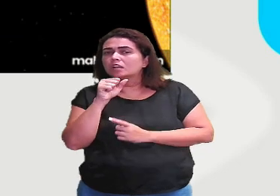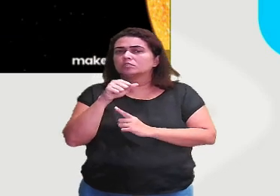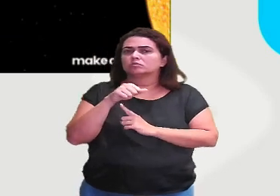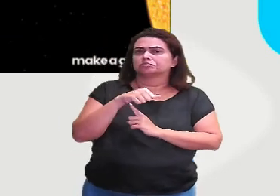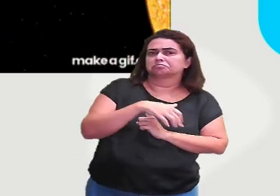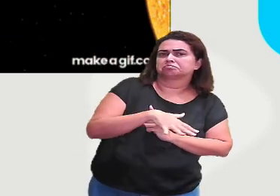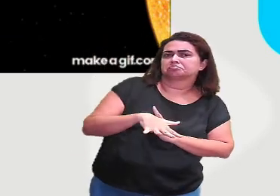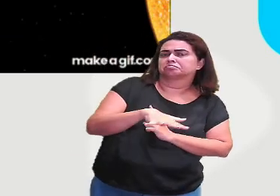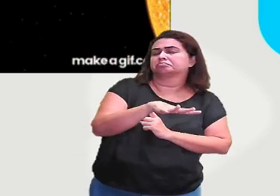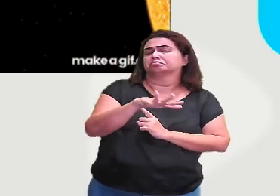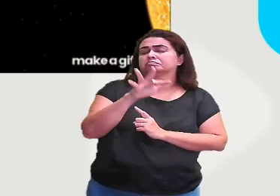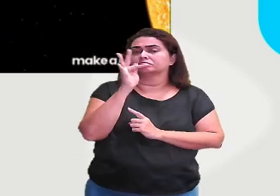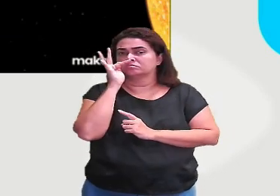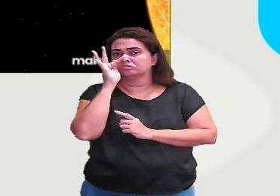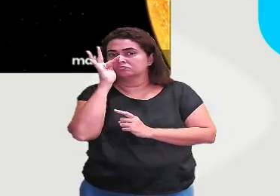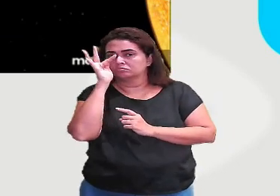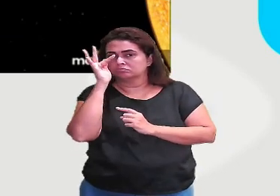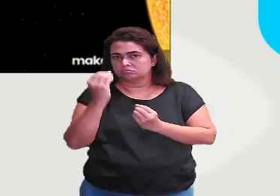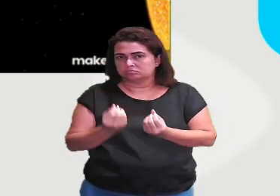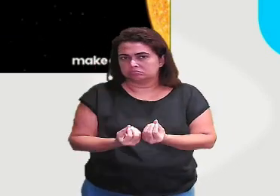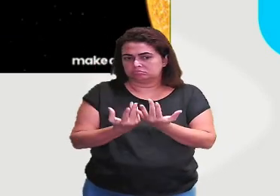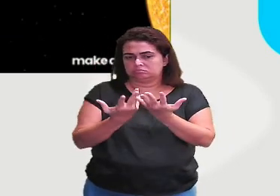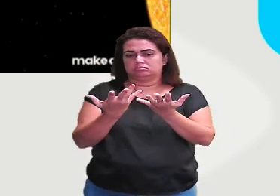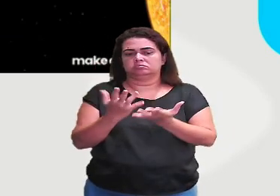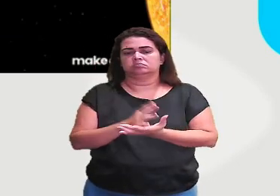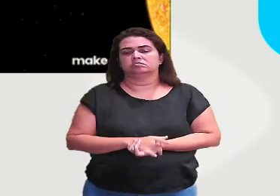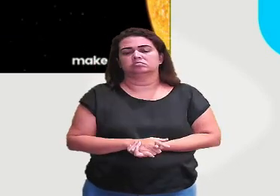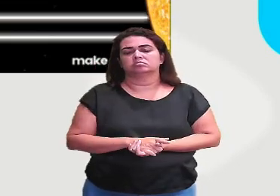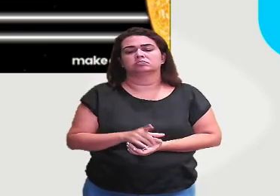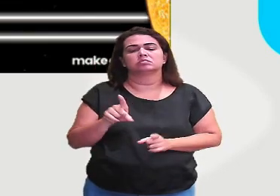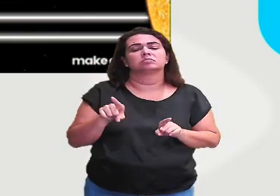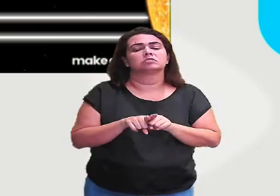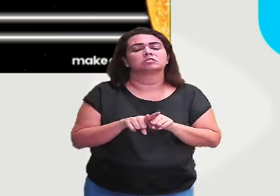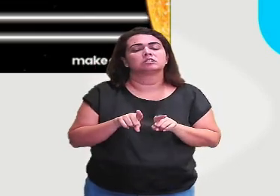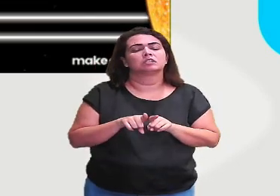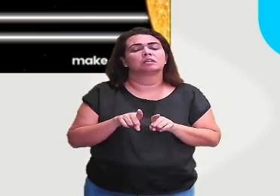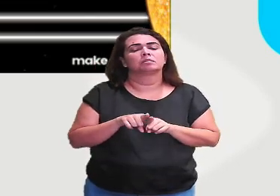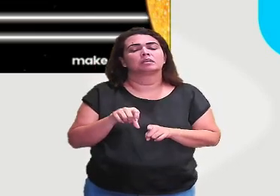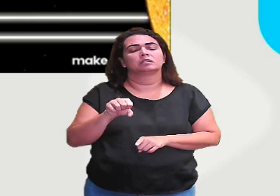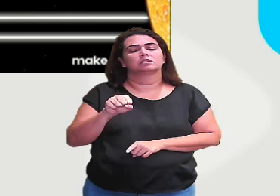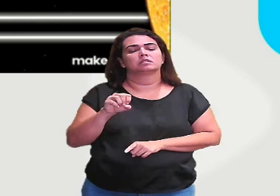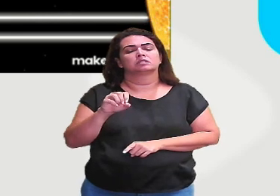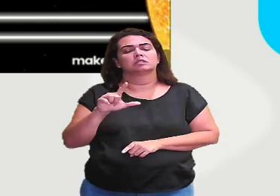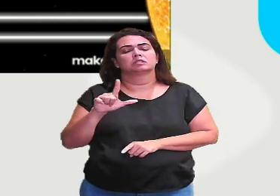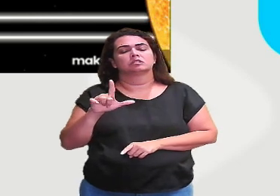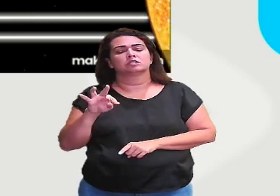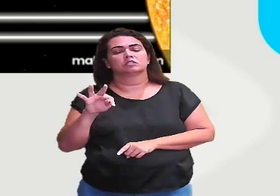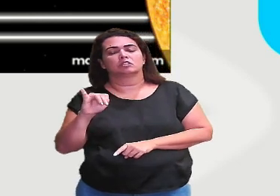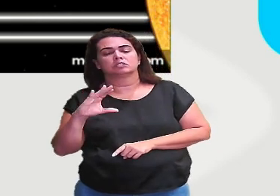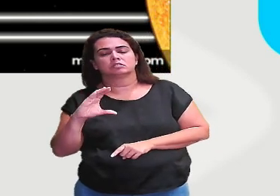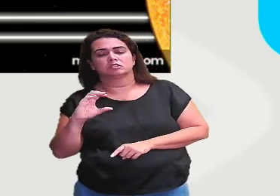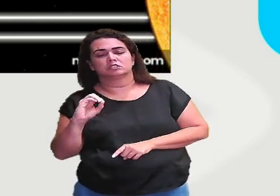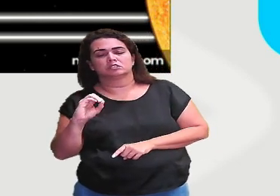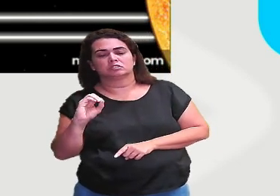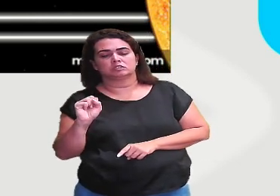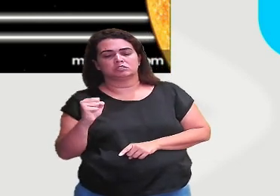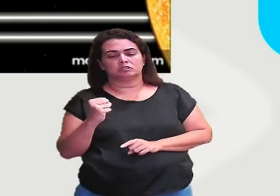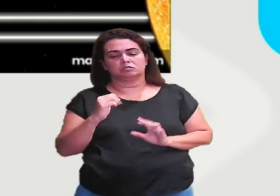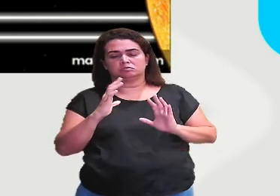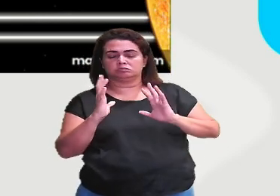como no hemisfério sul. E também ali nós temos o solstício, né, a outra figura, onde mostra lá que, por conta